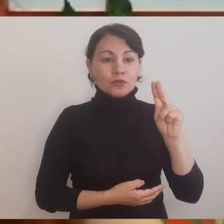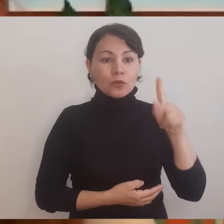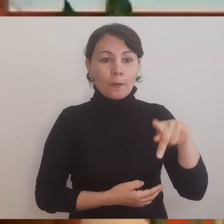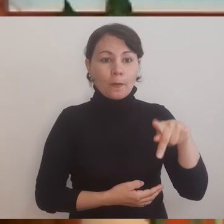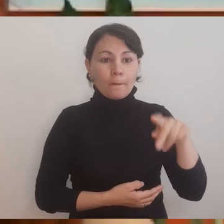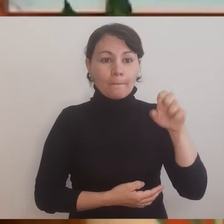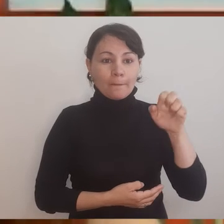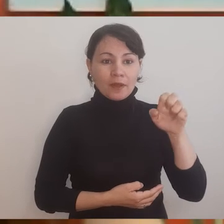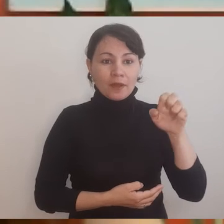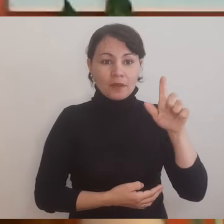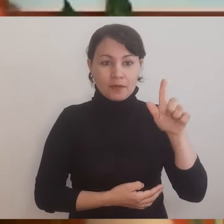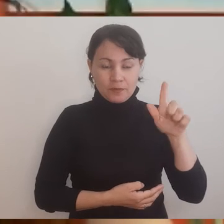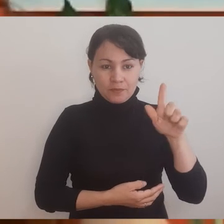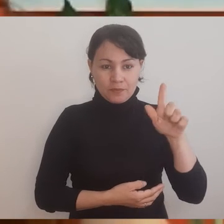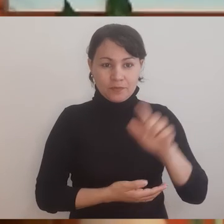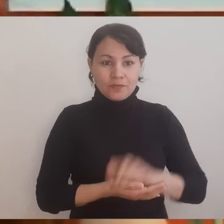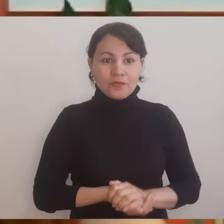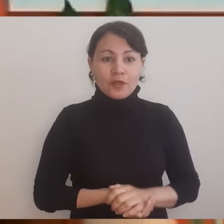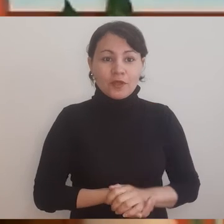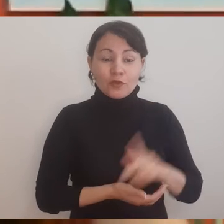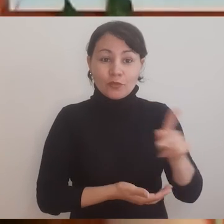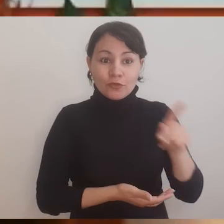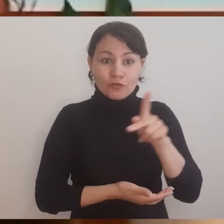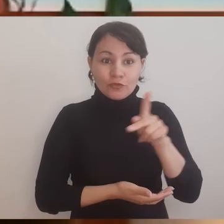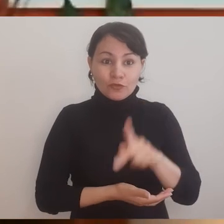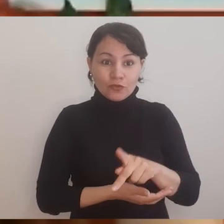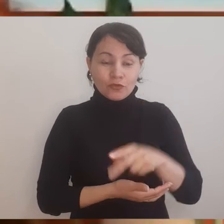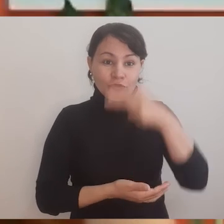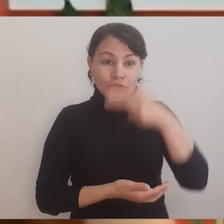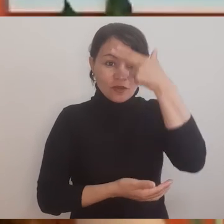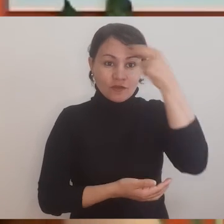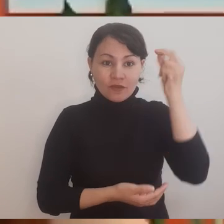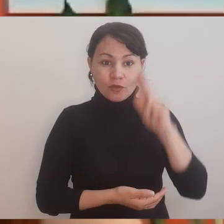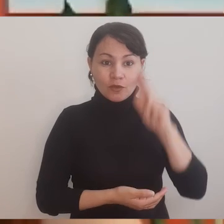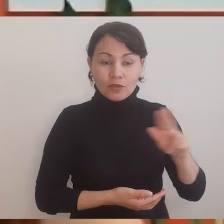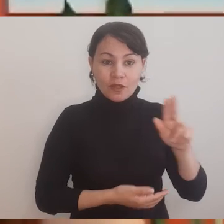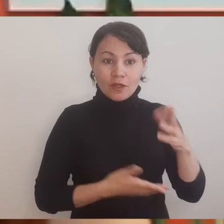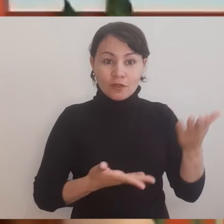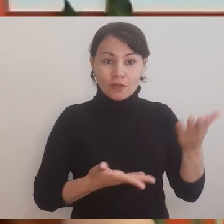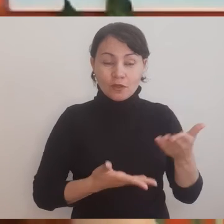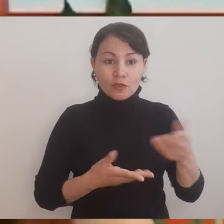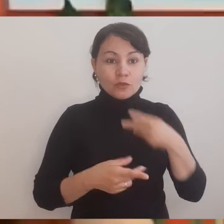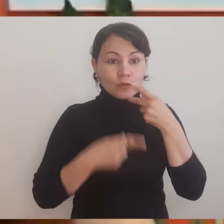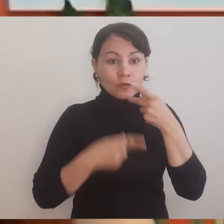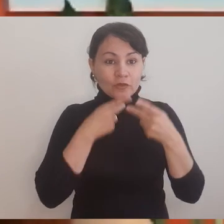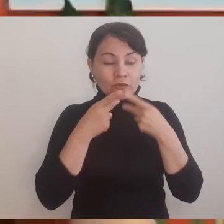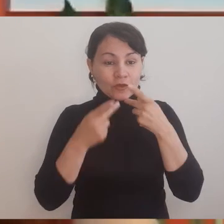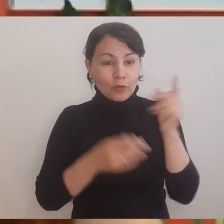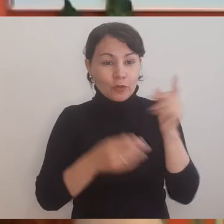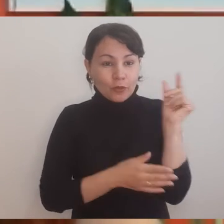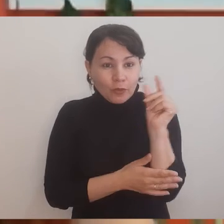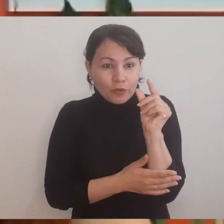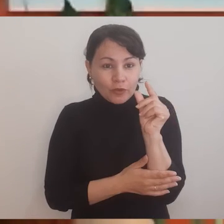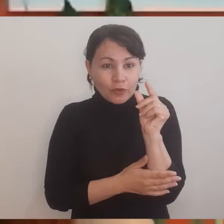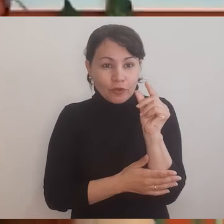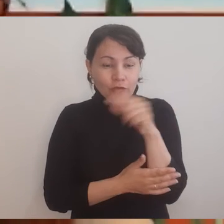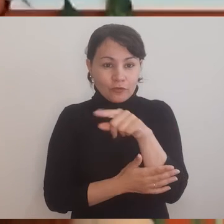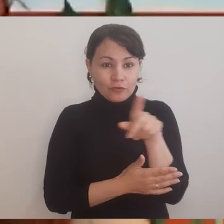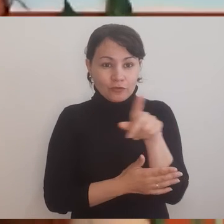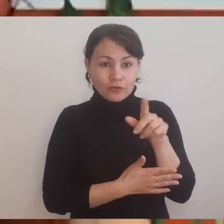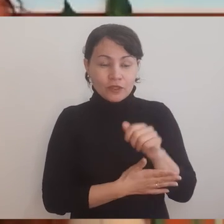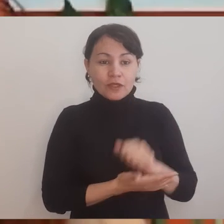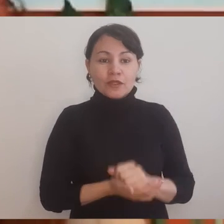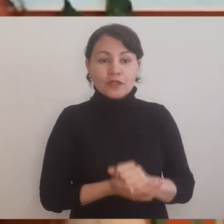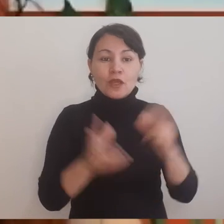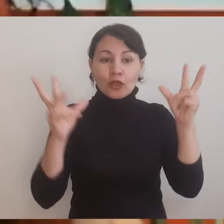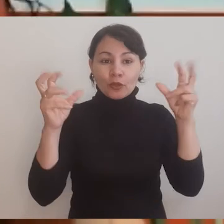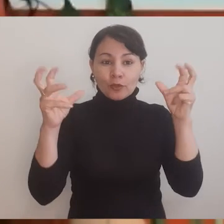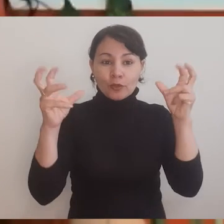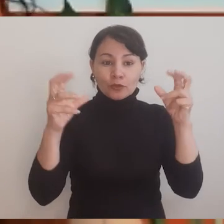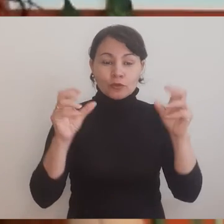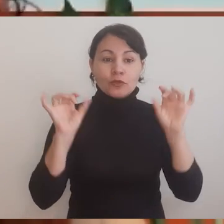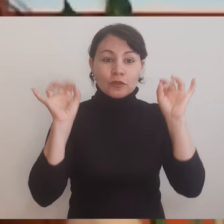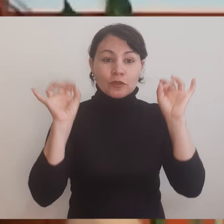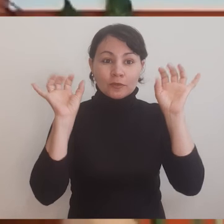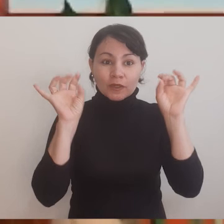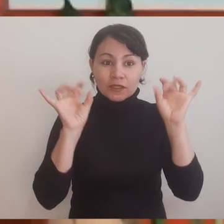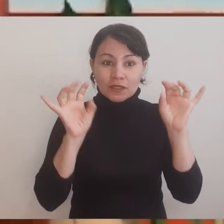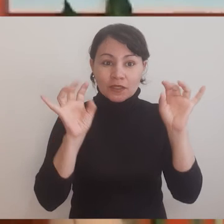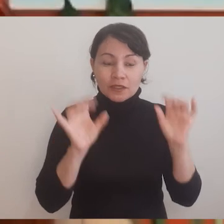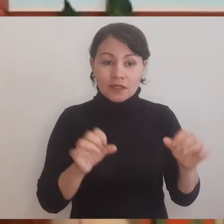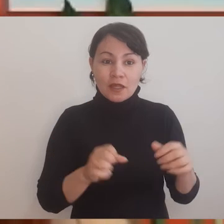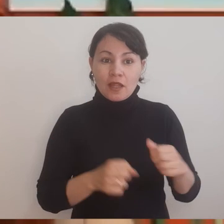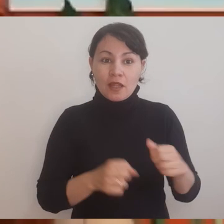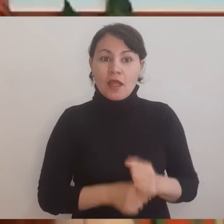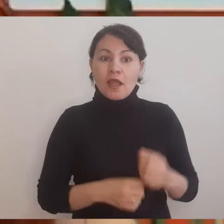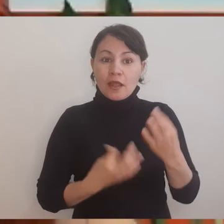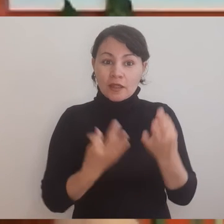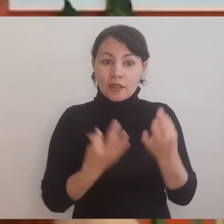Vilbert, sou professora da Faculdade Sansupeg e hoje estou aqui para conversar um pouquinho com vocês sobre a especialização em